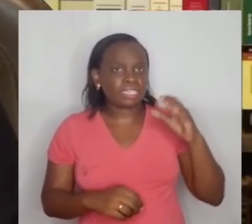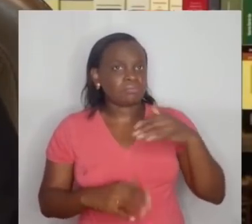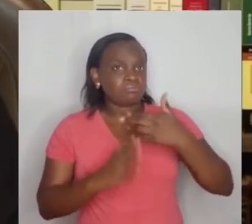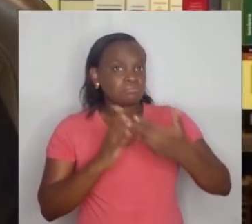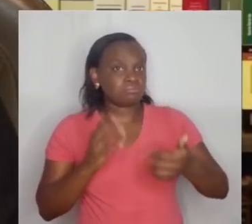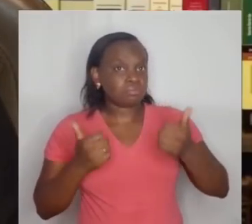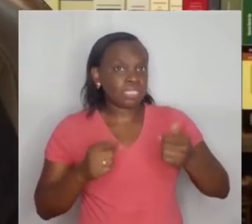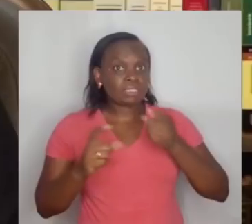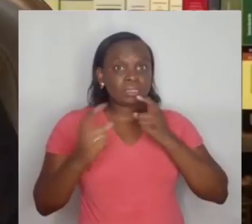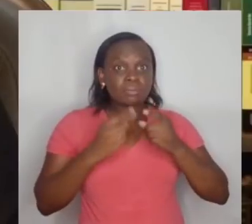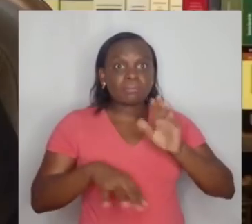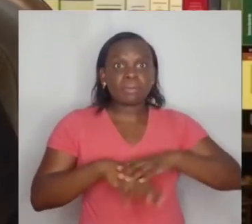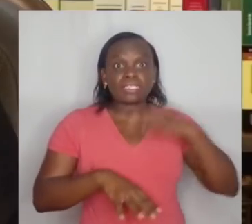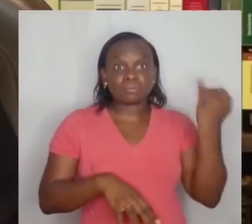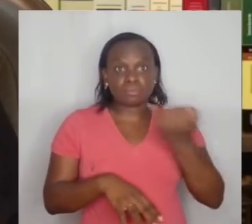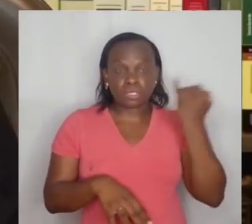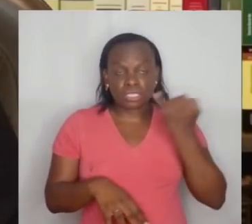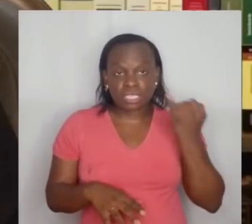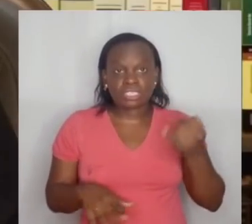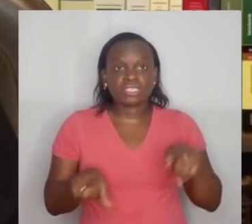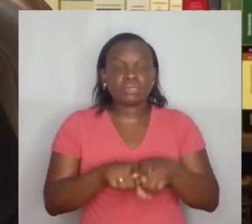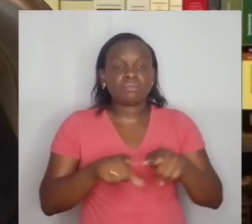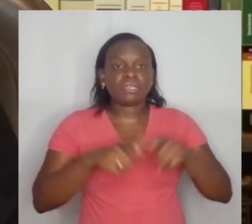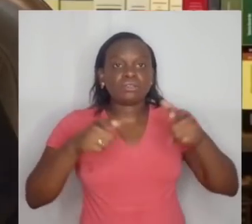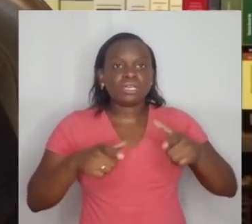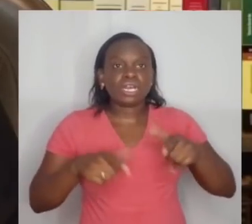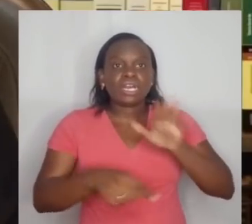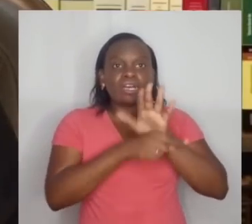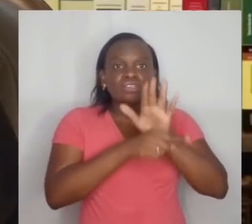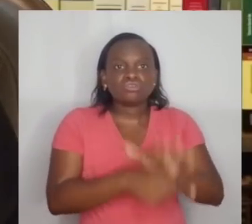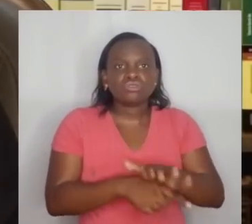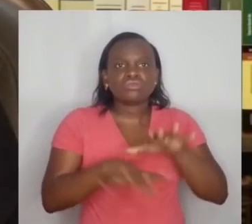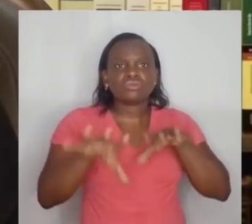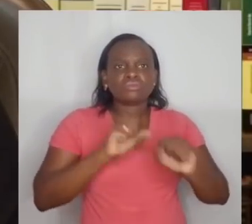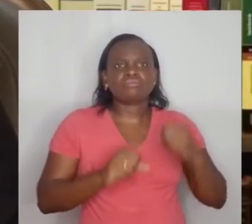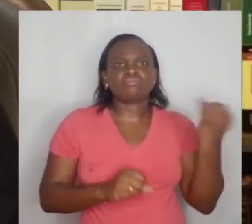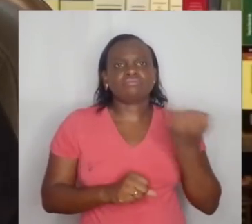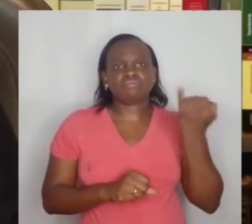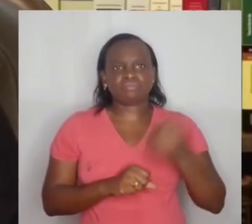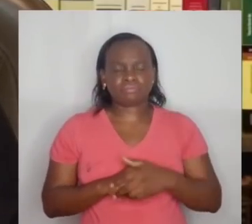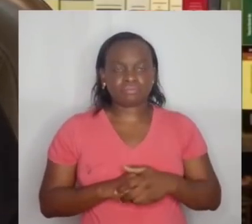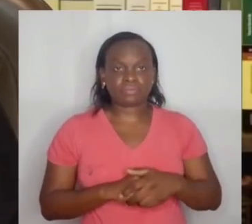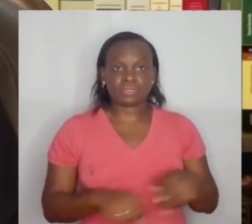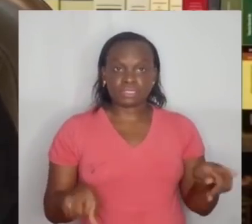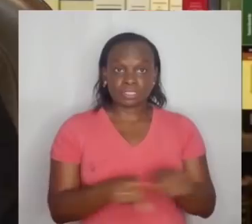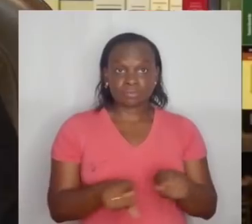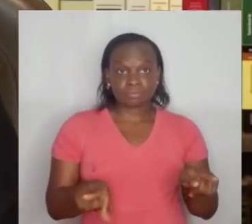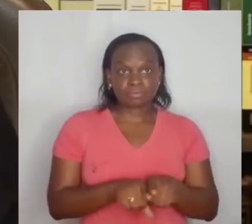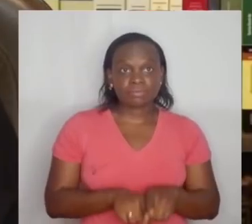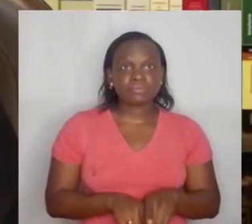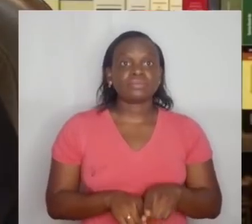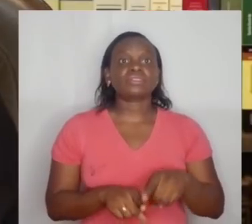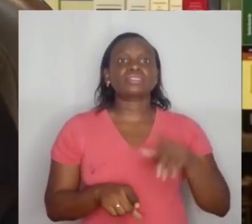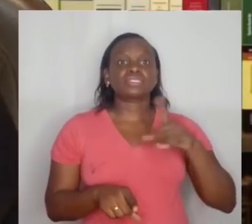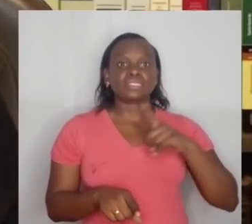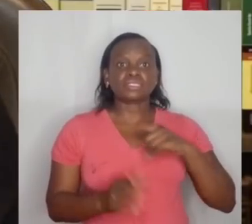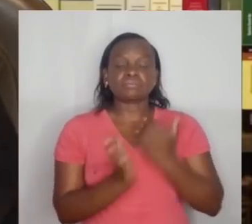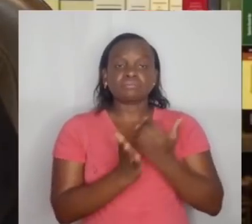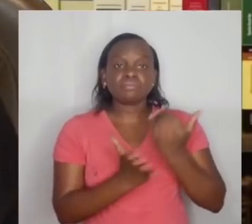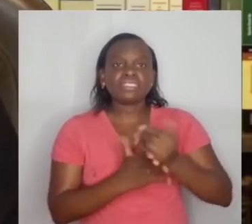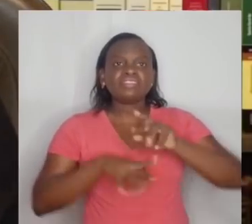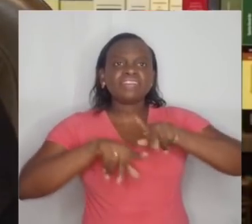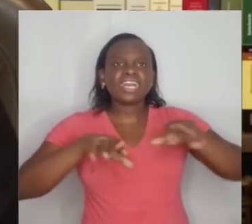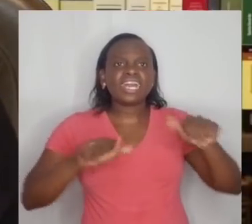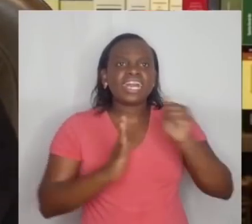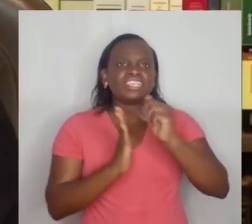qualificada, com os debates mais importantes do nosso meio, um espaço formativo significativo. Além disso, vale o